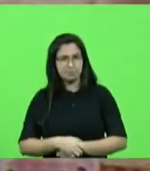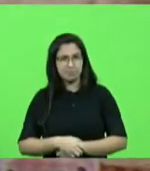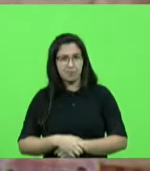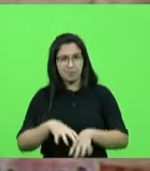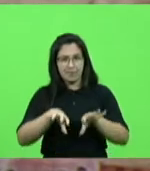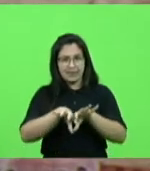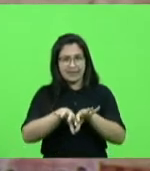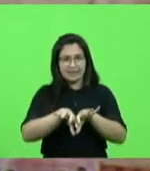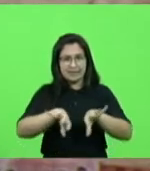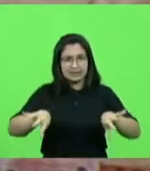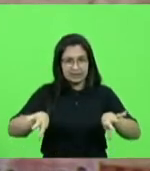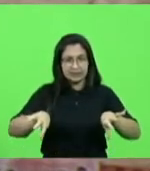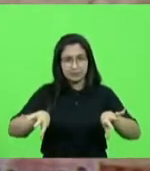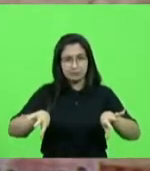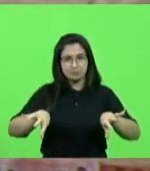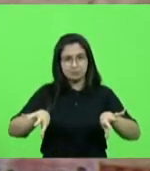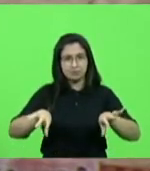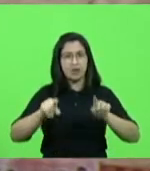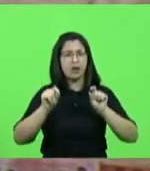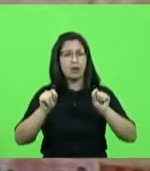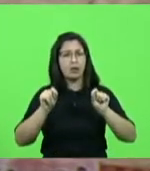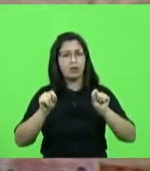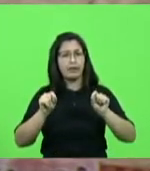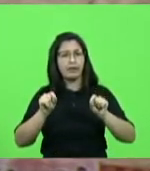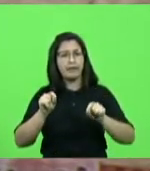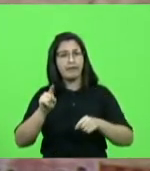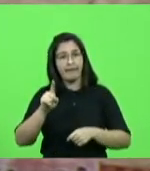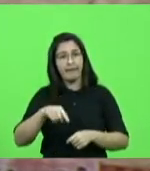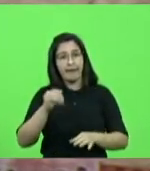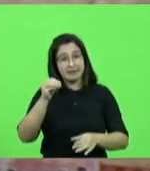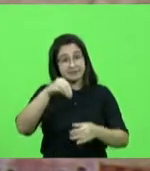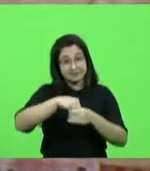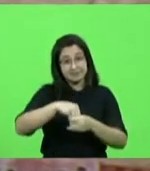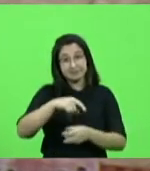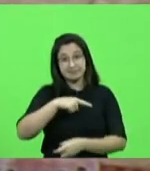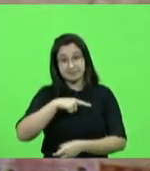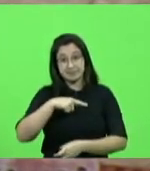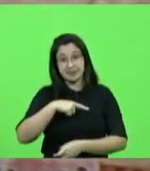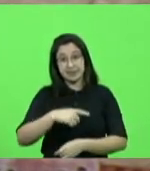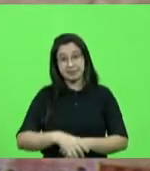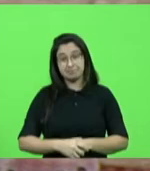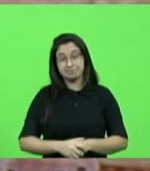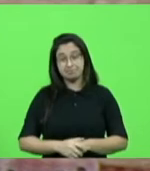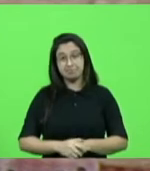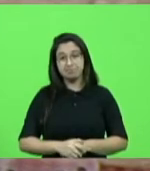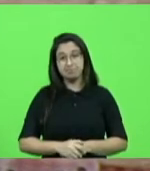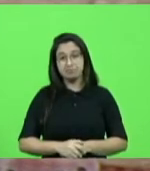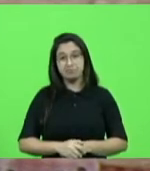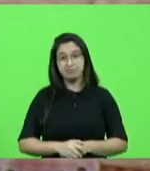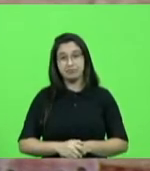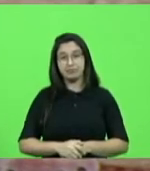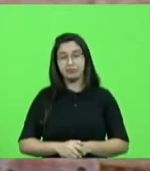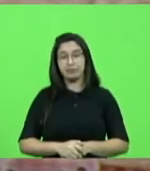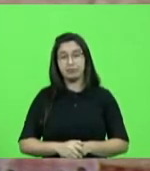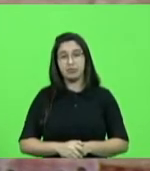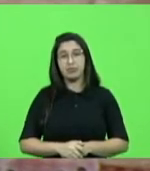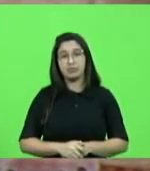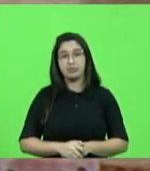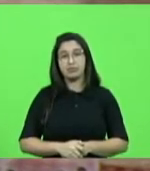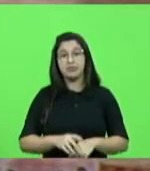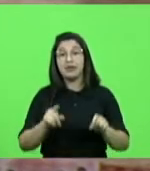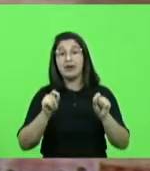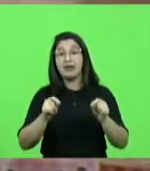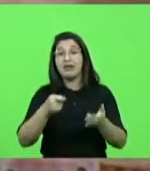dessocialização, que é, que está implícito nesse tipo de... né? E quem vai